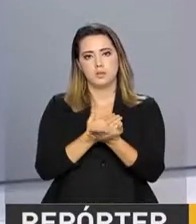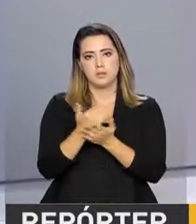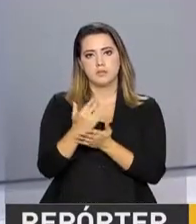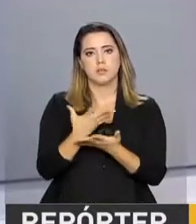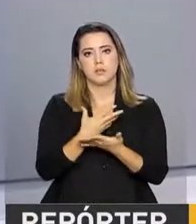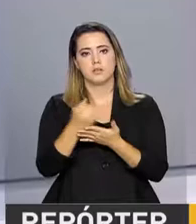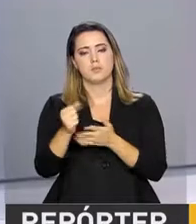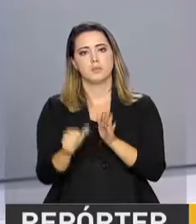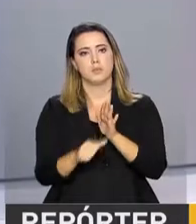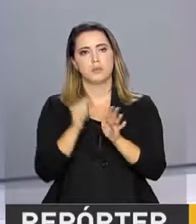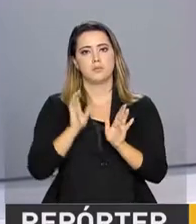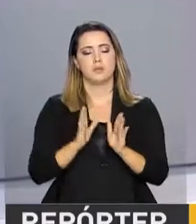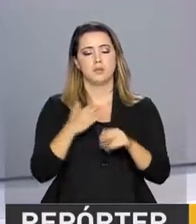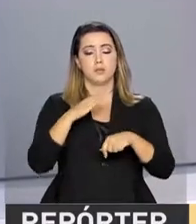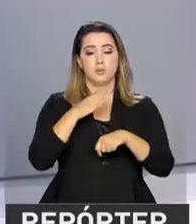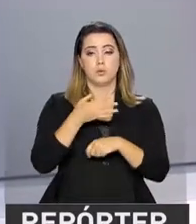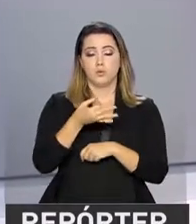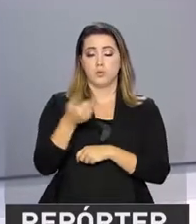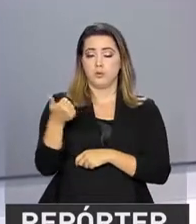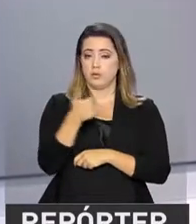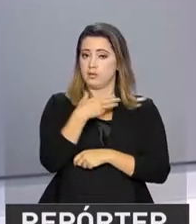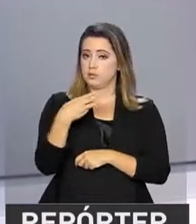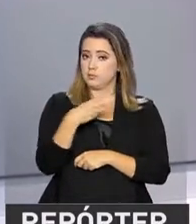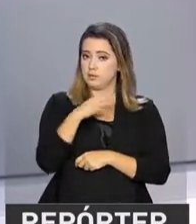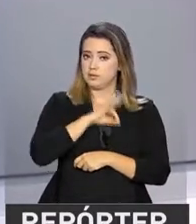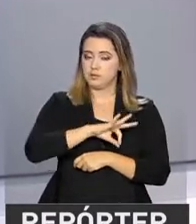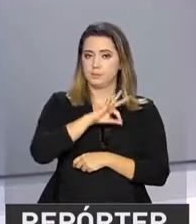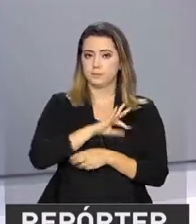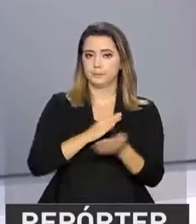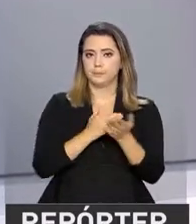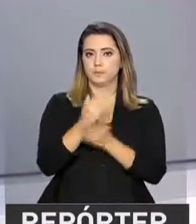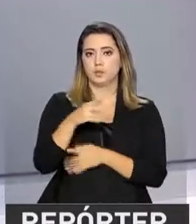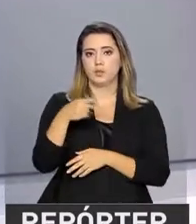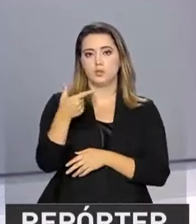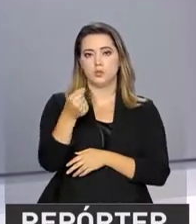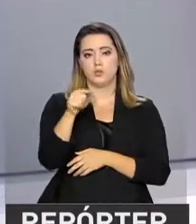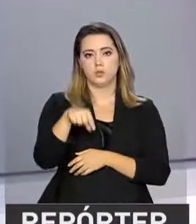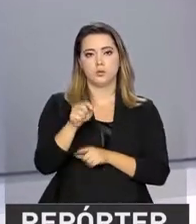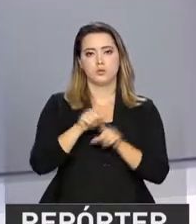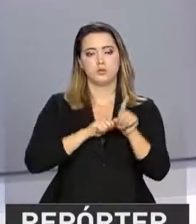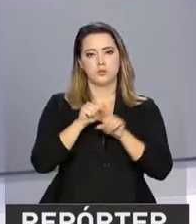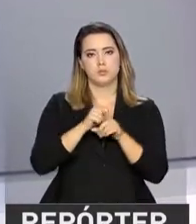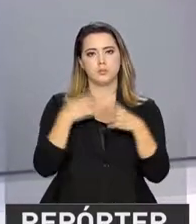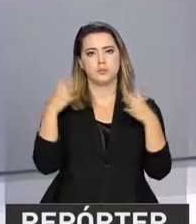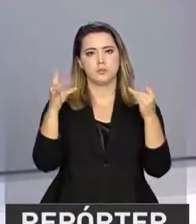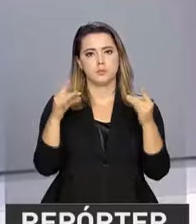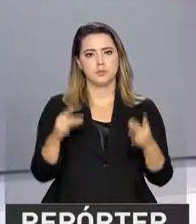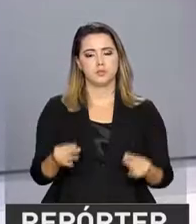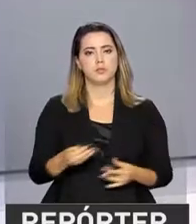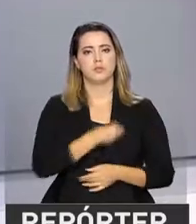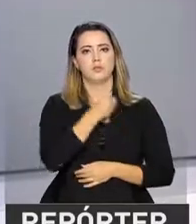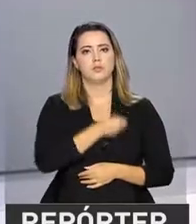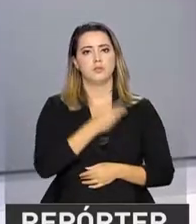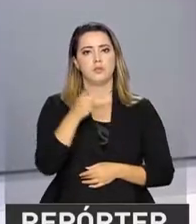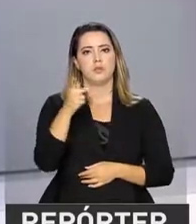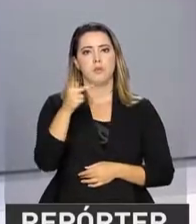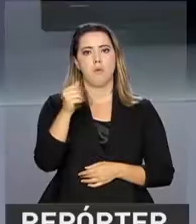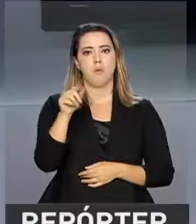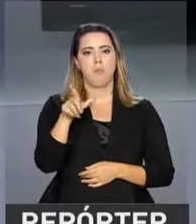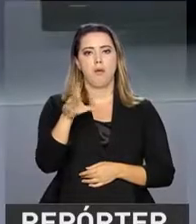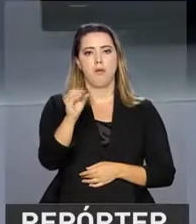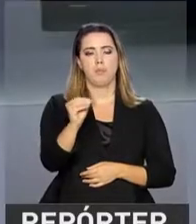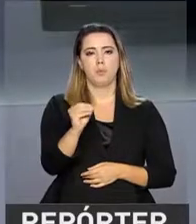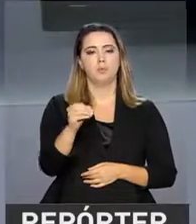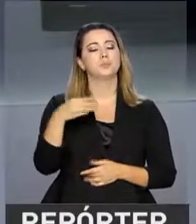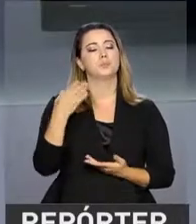a primeira parcela do 13º salário a partir do dia 20 deste mês. Vamos saber os detalhes ao vivo com o repórter Pablo